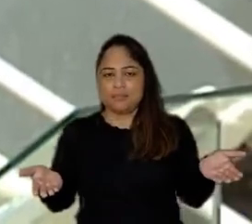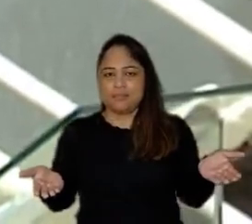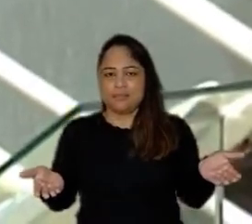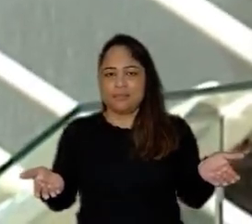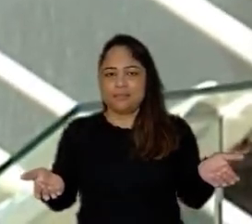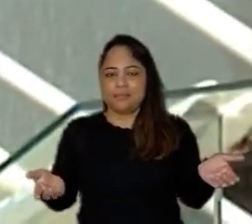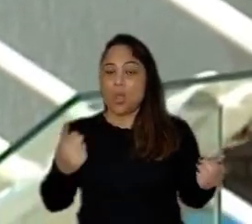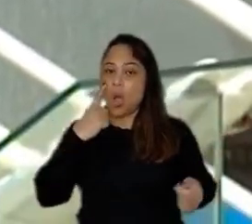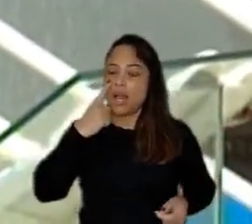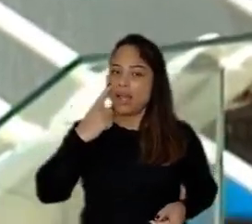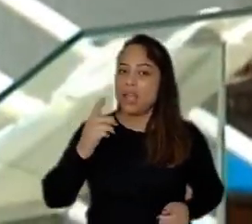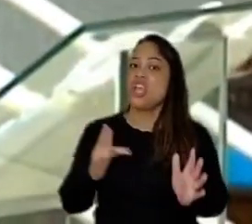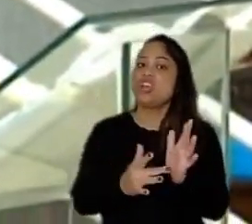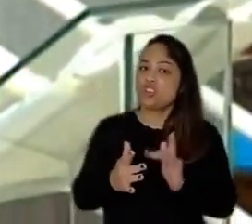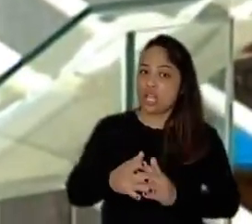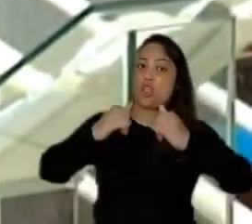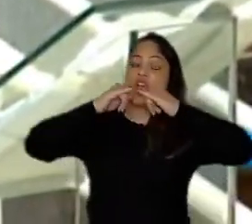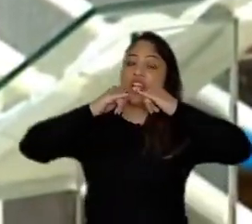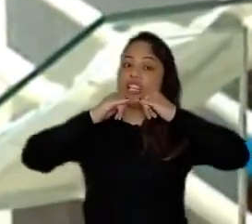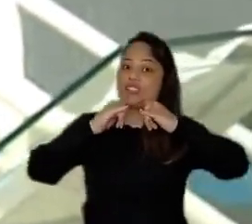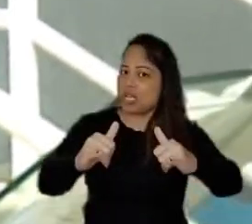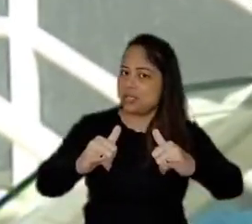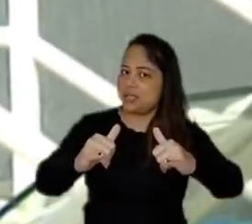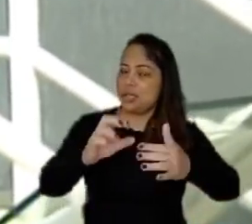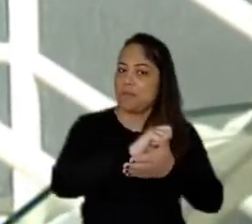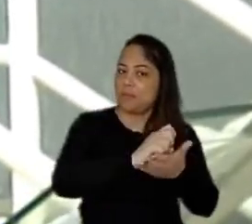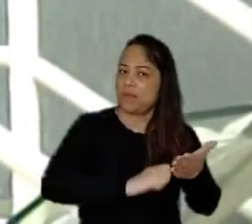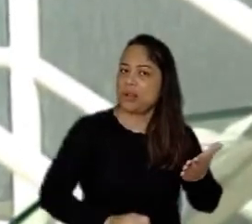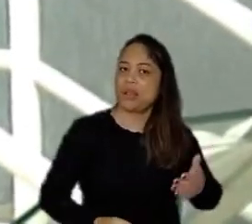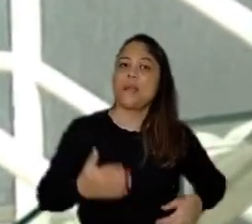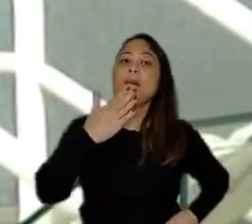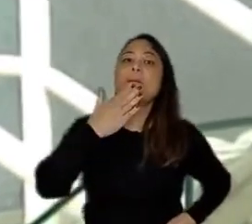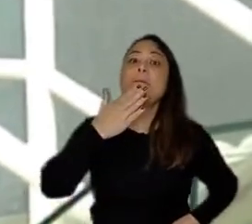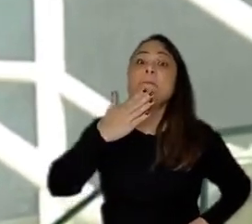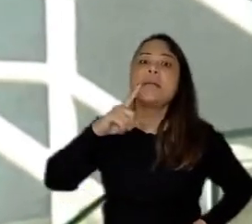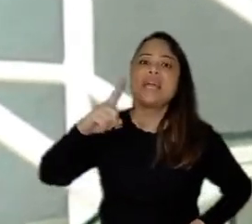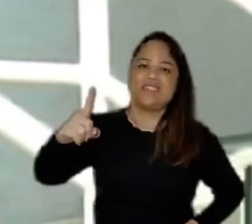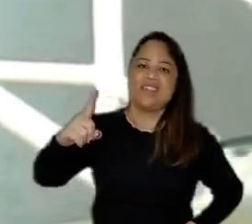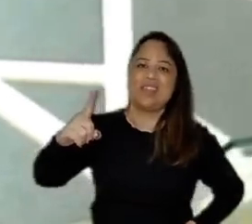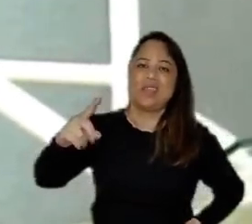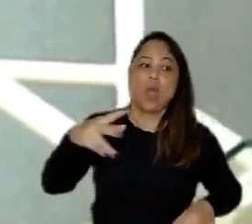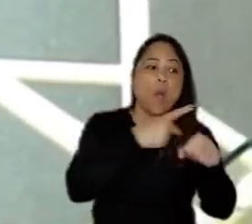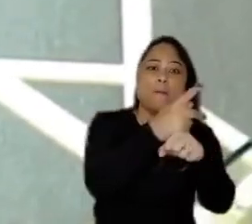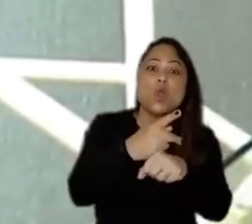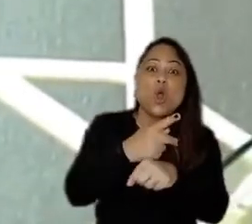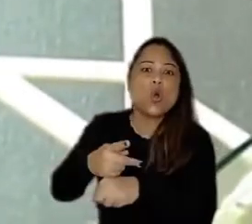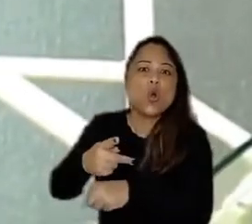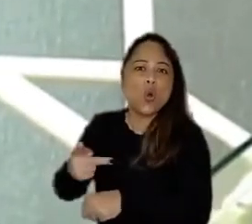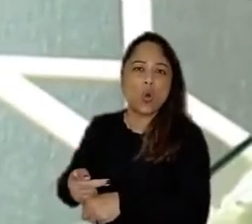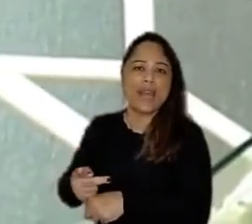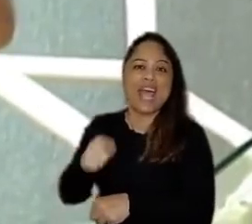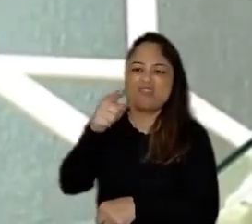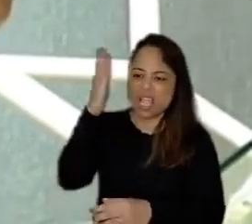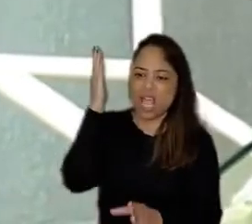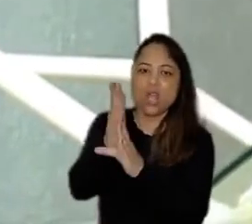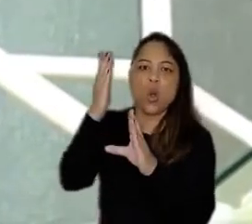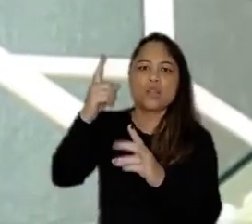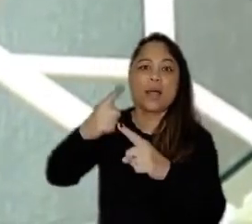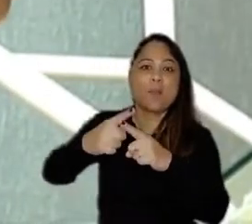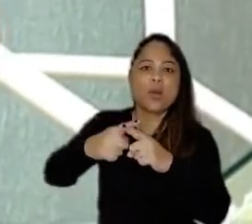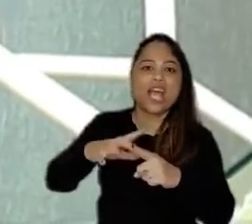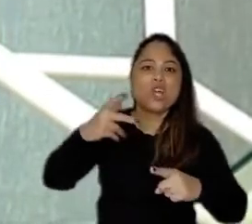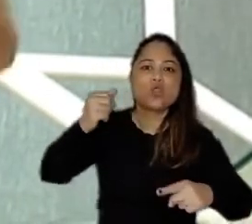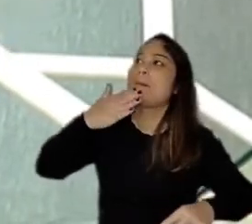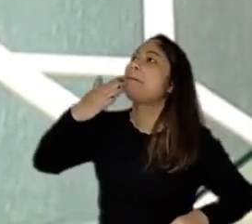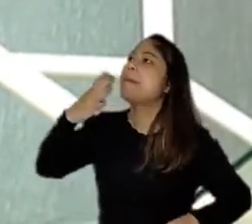Olha, Jesus continua dizendo, Marcos 11, 23, pedi e dá-se-vos-á, buscai e acharei, porque aquele que pede,